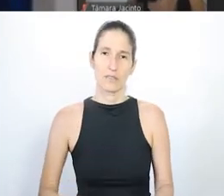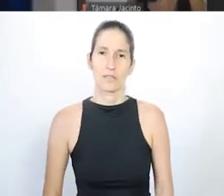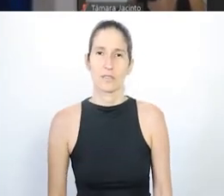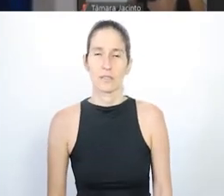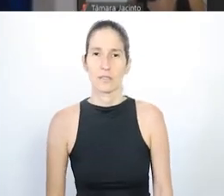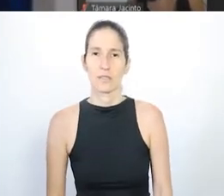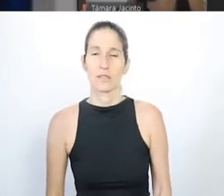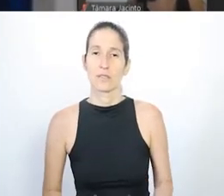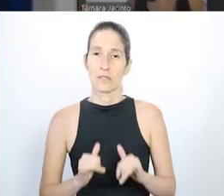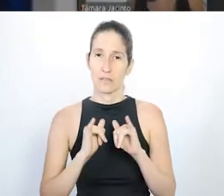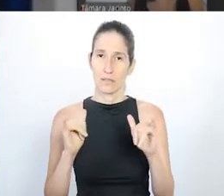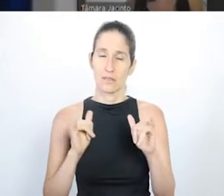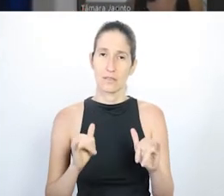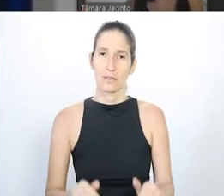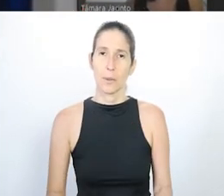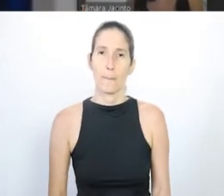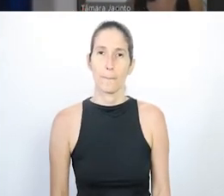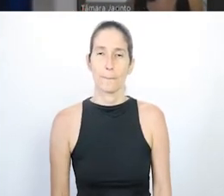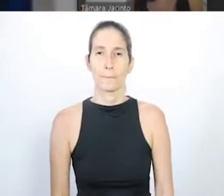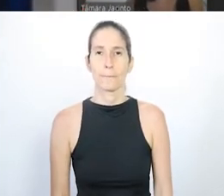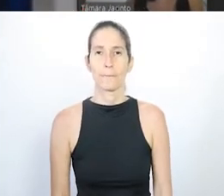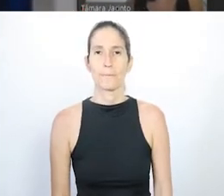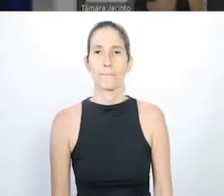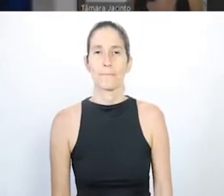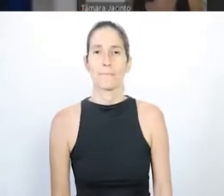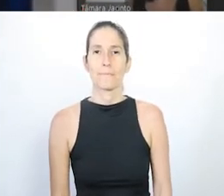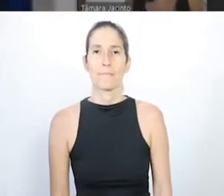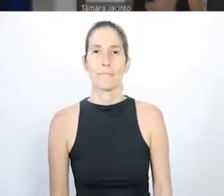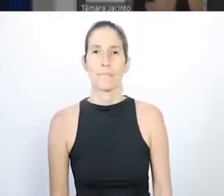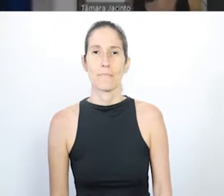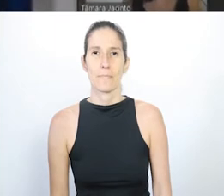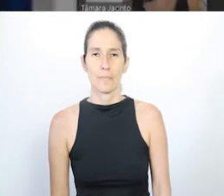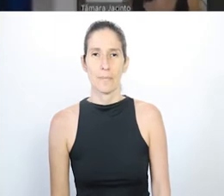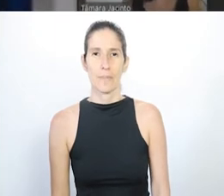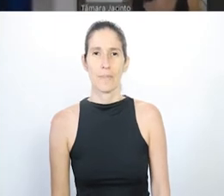2011, eu não tenho certeza. Eu...